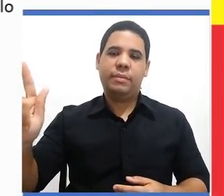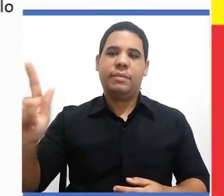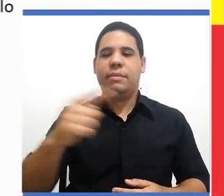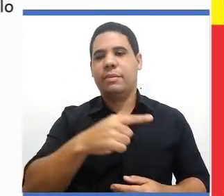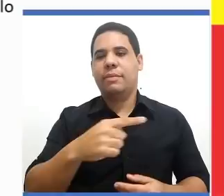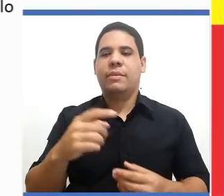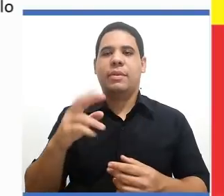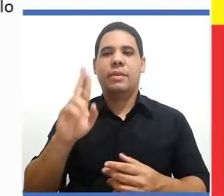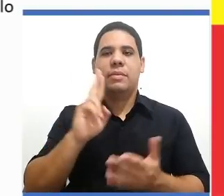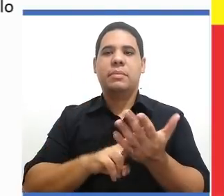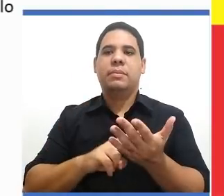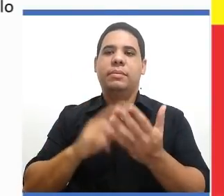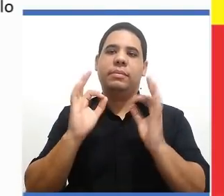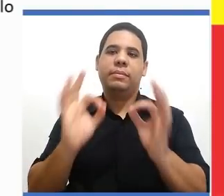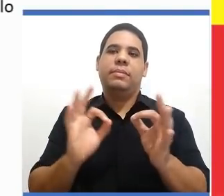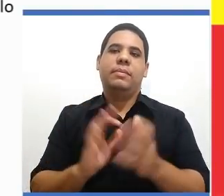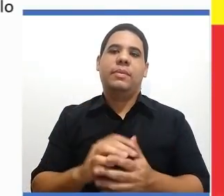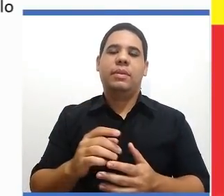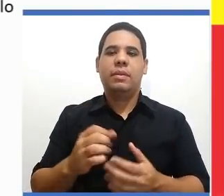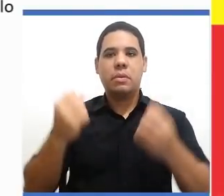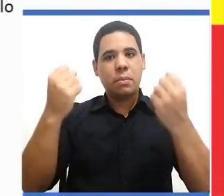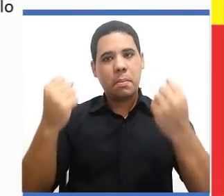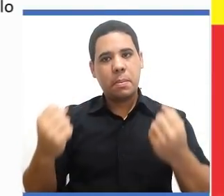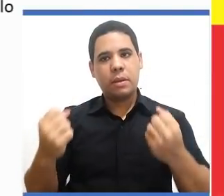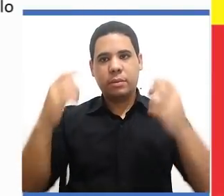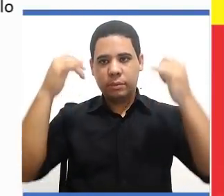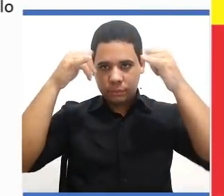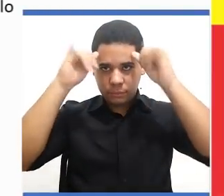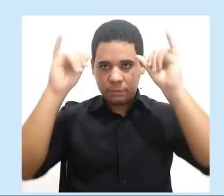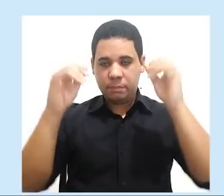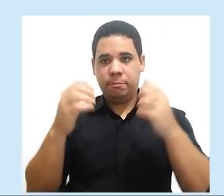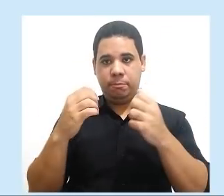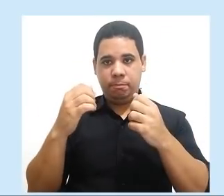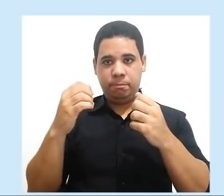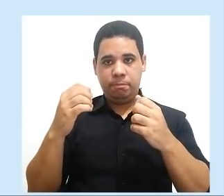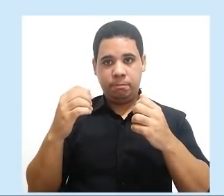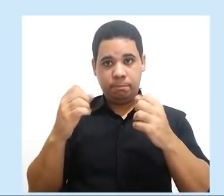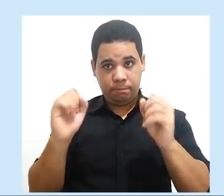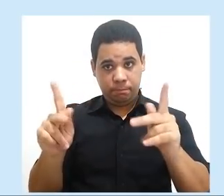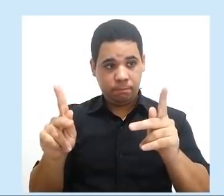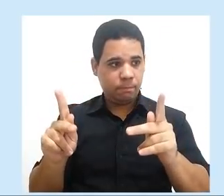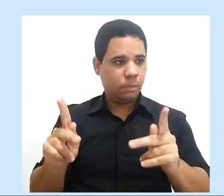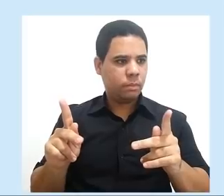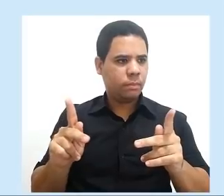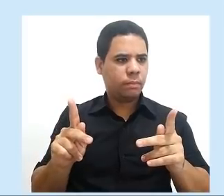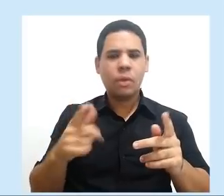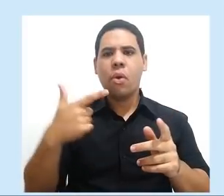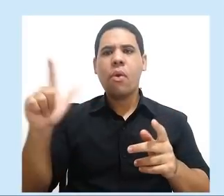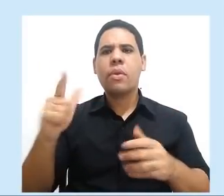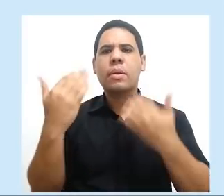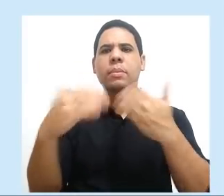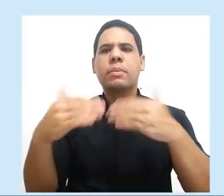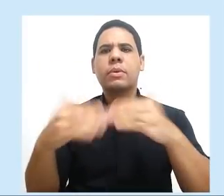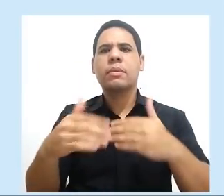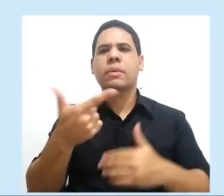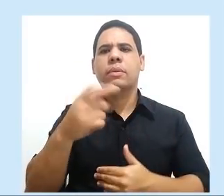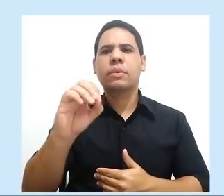5.760 quilogramas. Certo? Então essa é a quantidade de quilogramas que essa carga